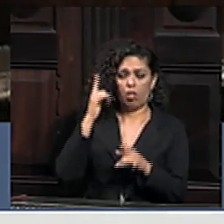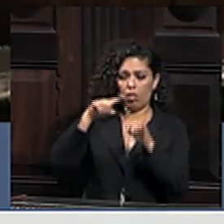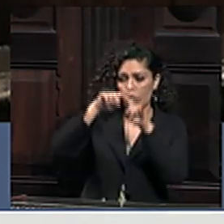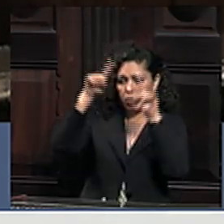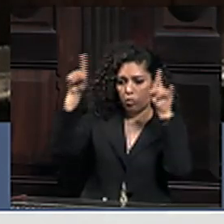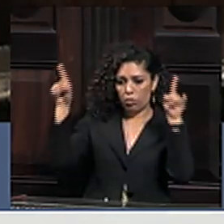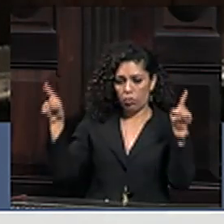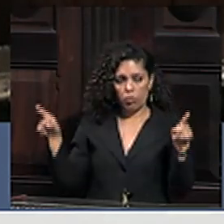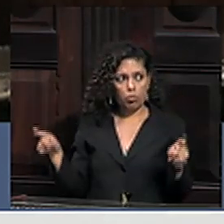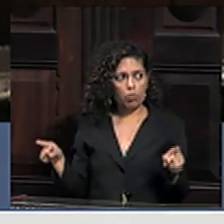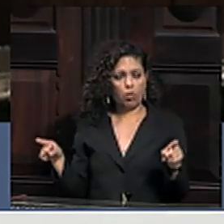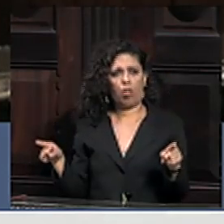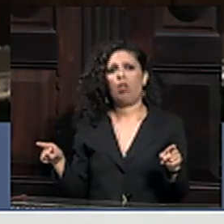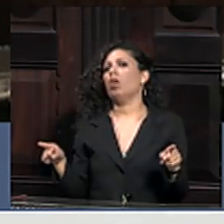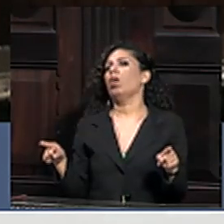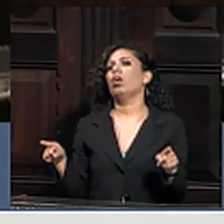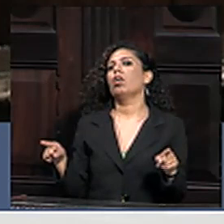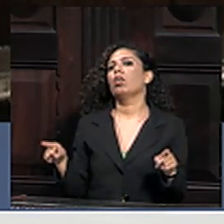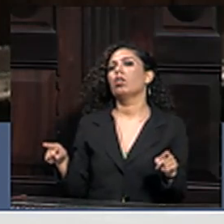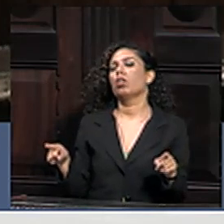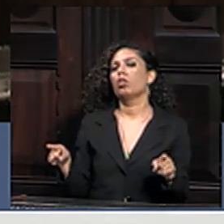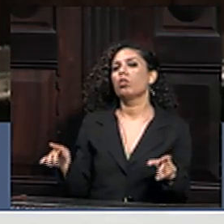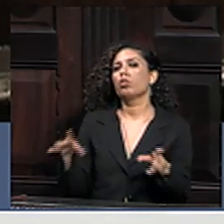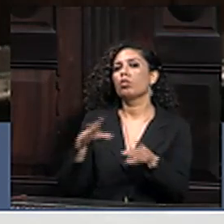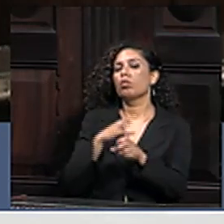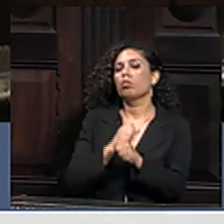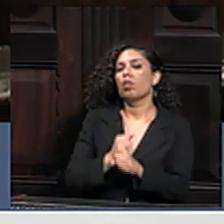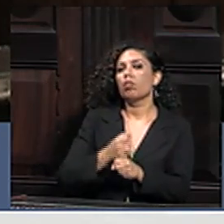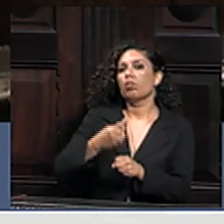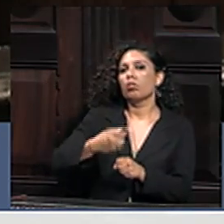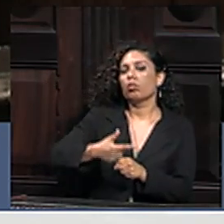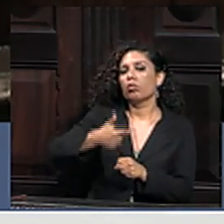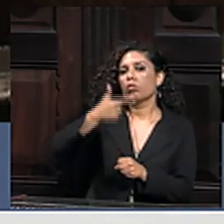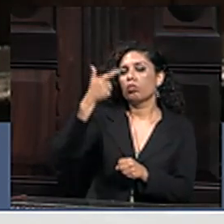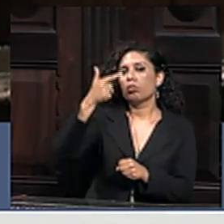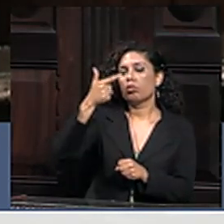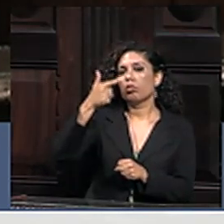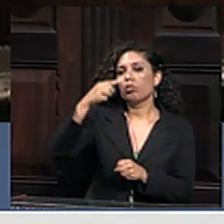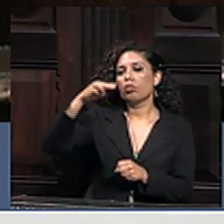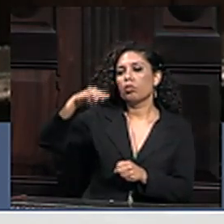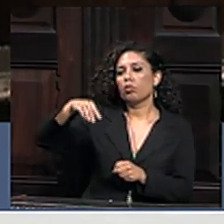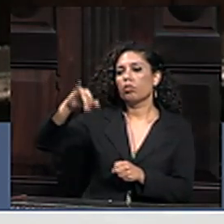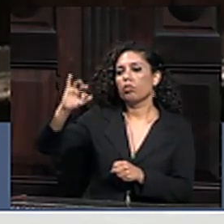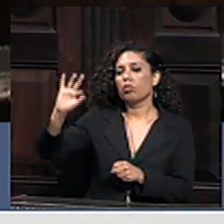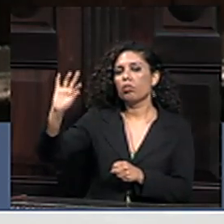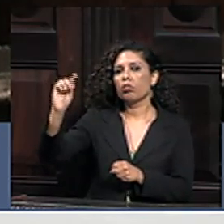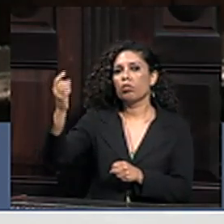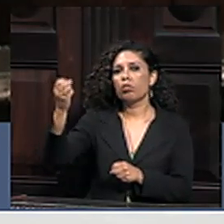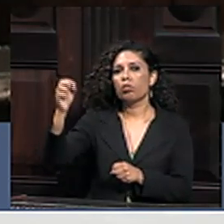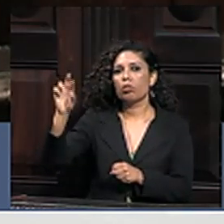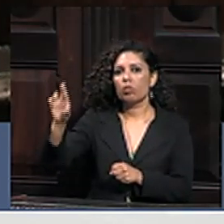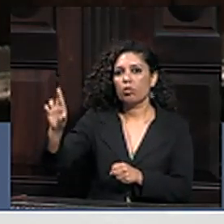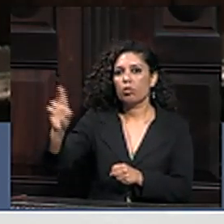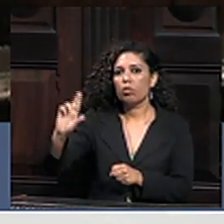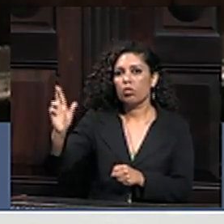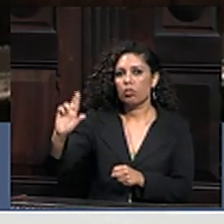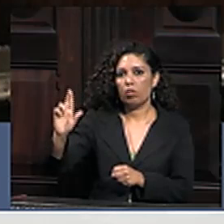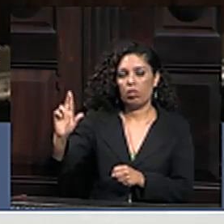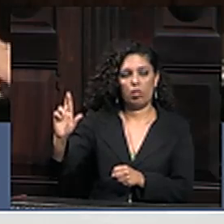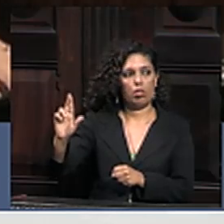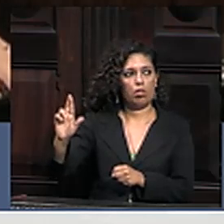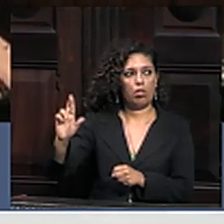arco custou 2 bilhões de reais. 2 bilhões de reais que é dinheiro meu, seu, do contribuinte, que